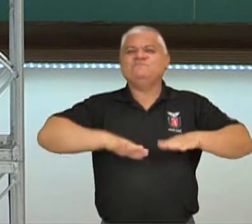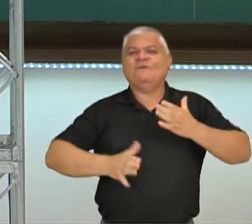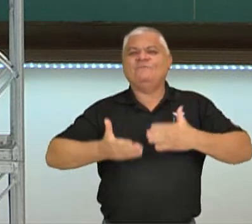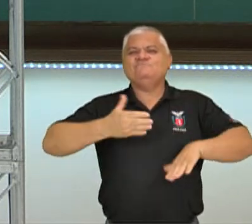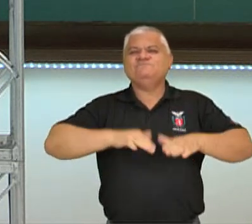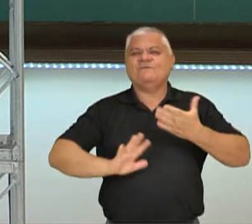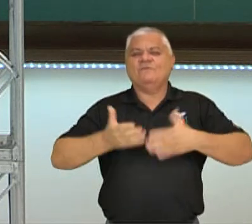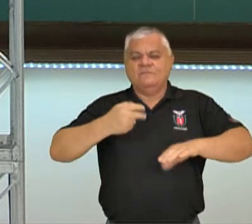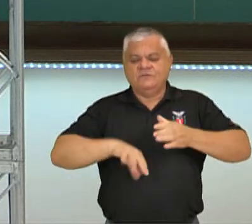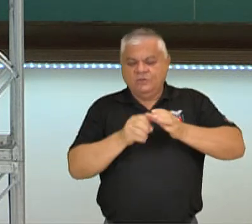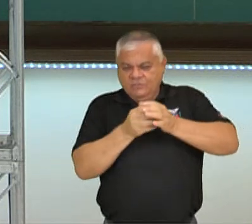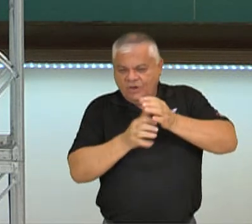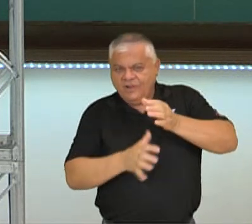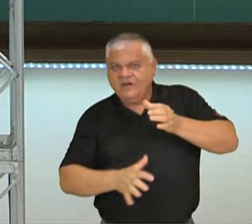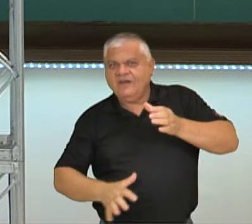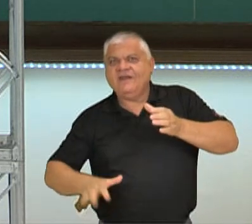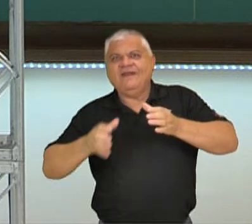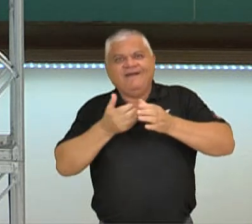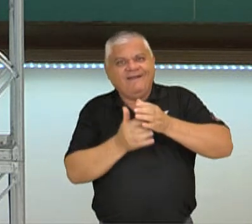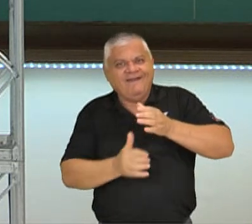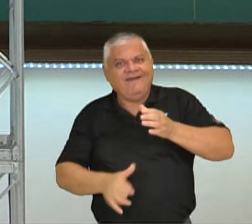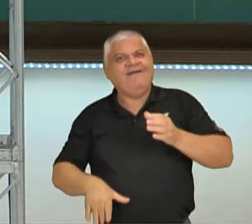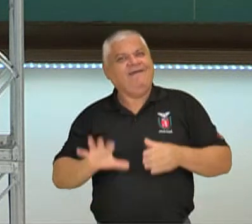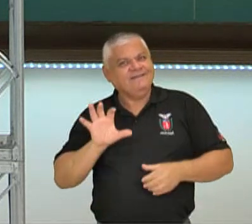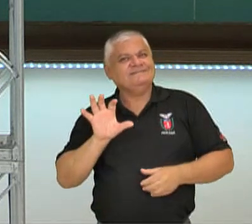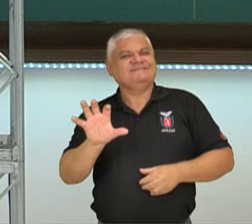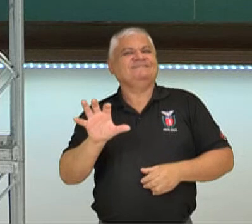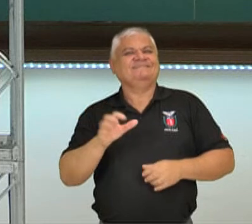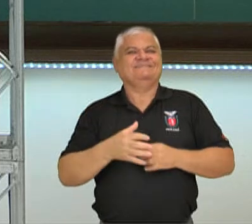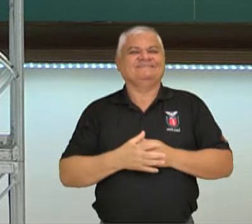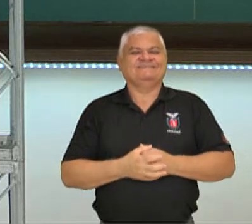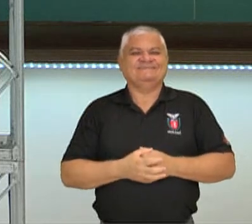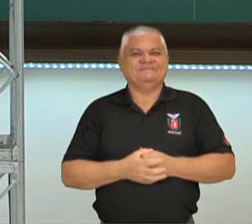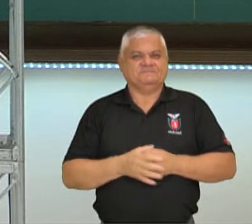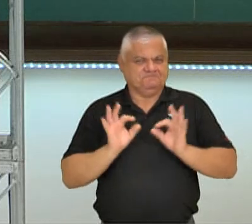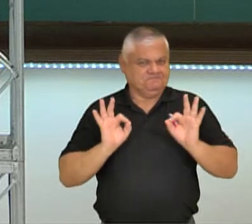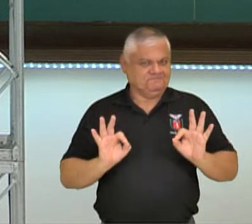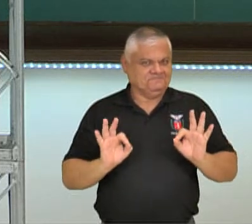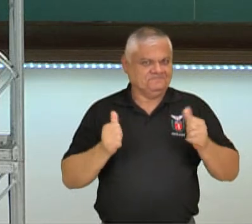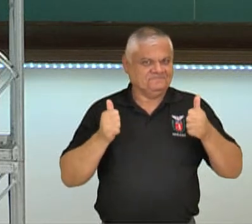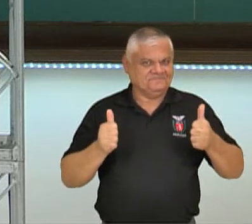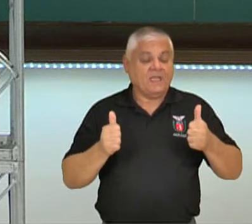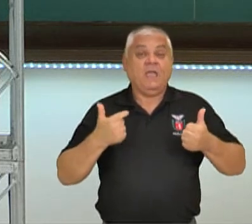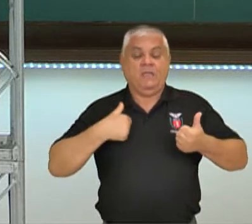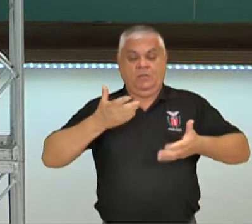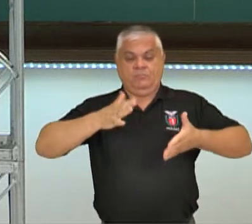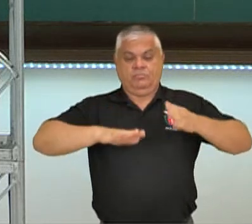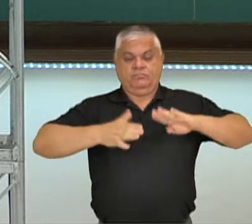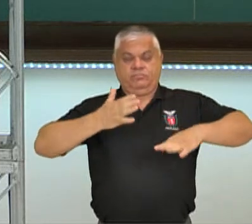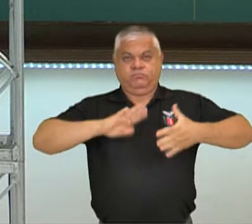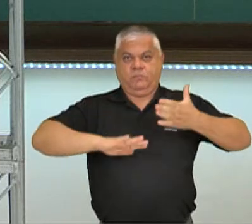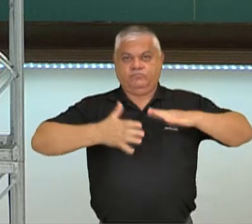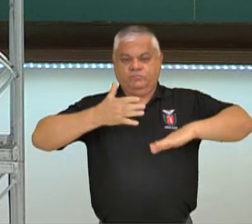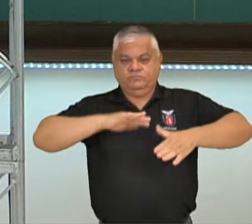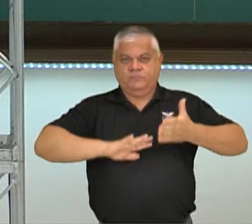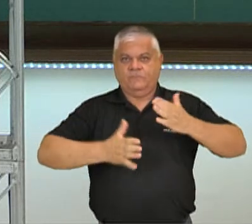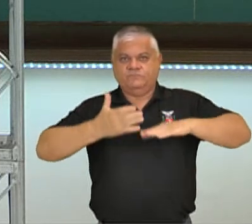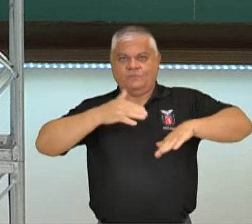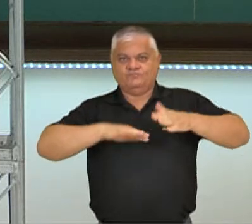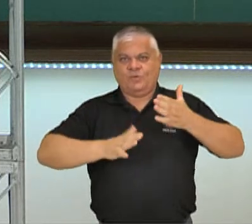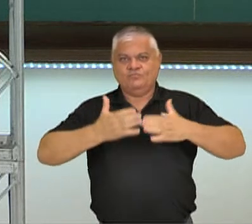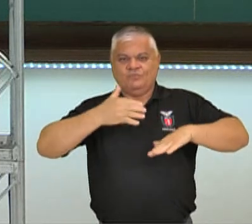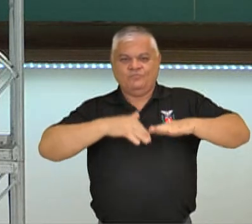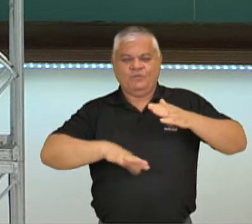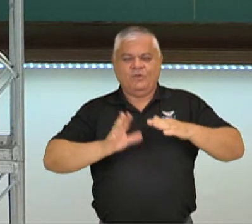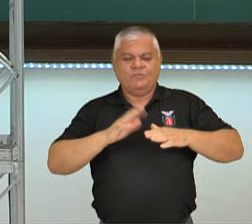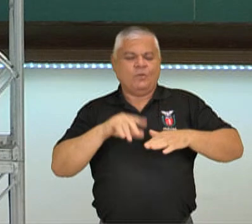né? Então, é assim que funciona o tambor do atabaque, certo? Quando eu bato em cima no couro, o som